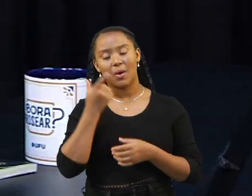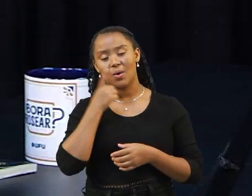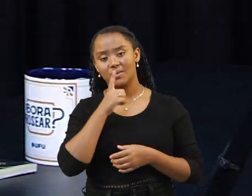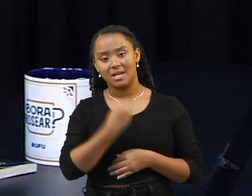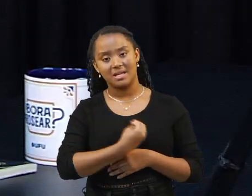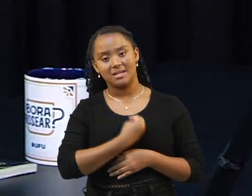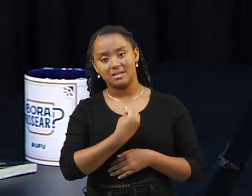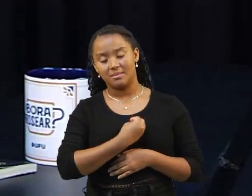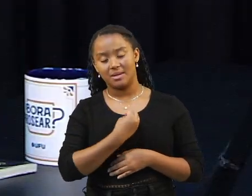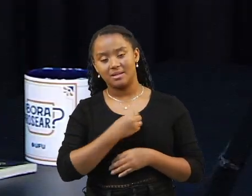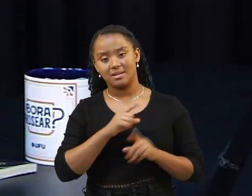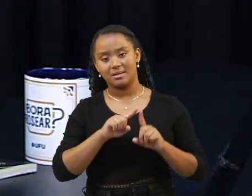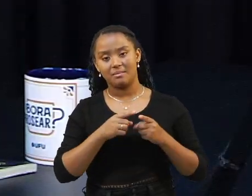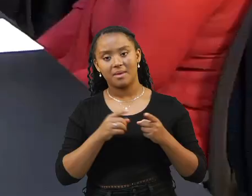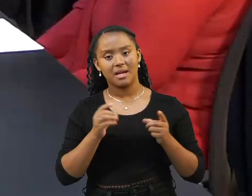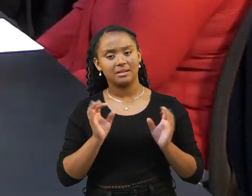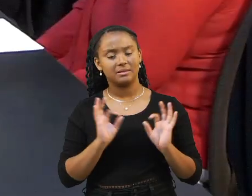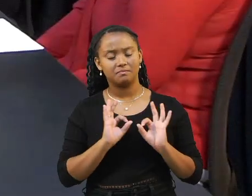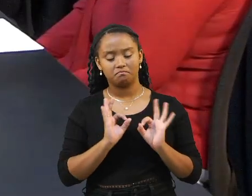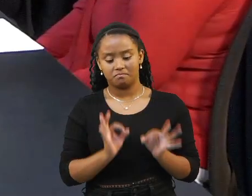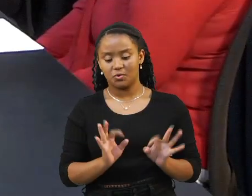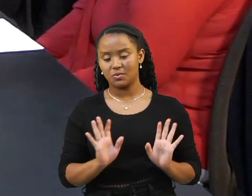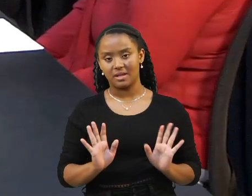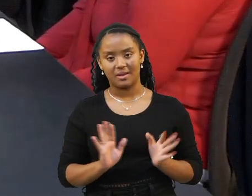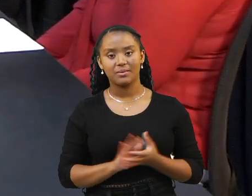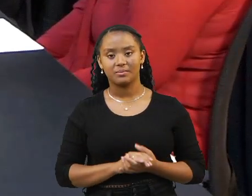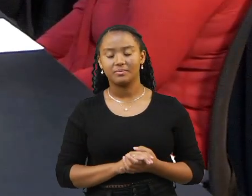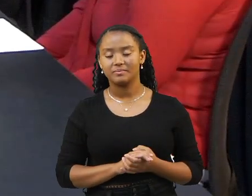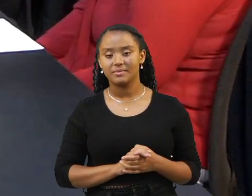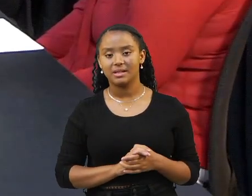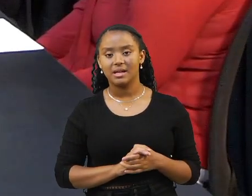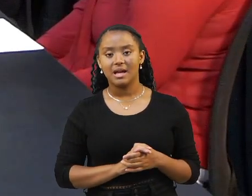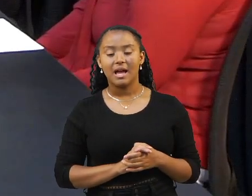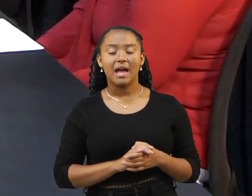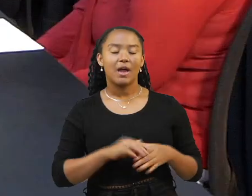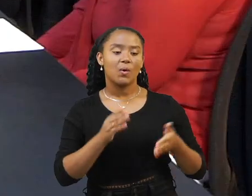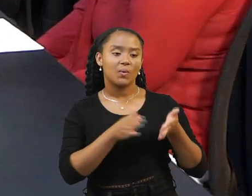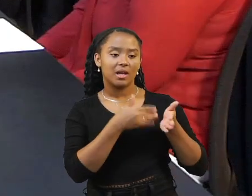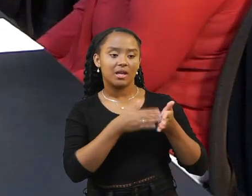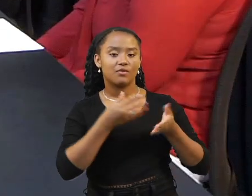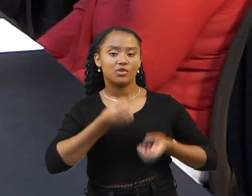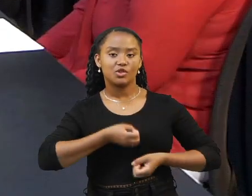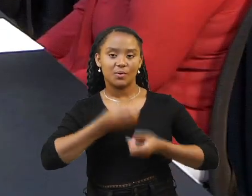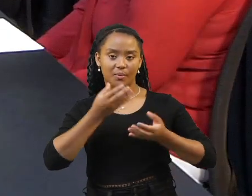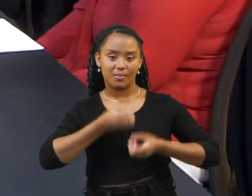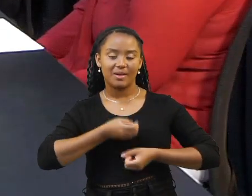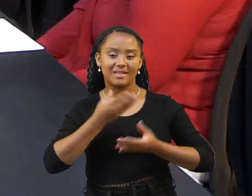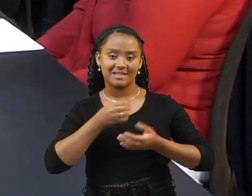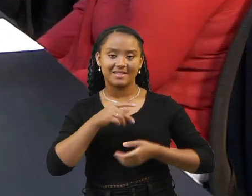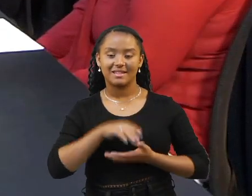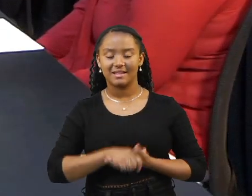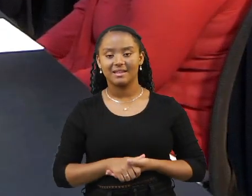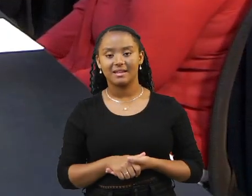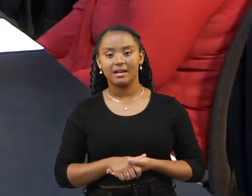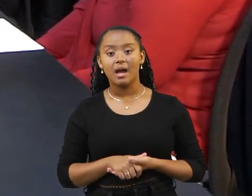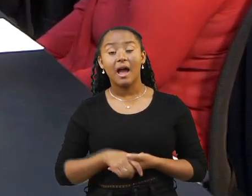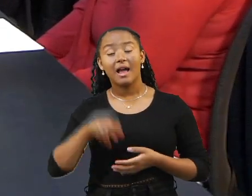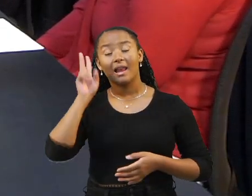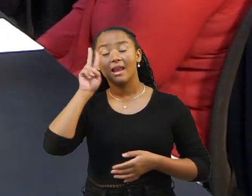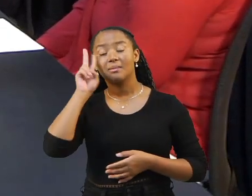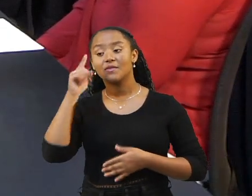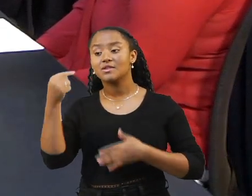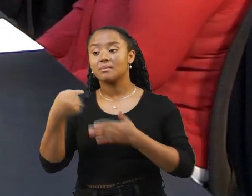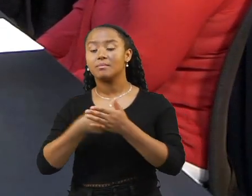ir. Mas deu tudo certo. É um livro de poemas, Geni. É um livro de poemas e poesias, né?